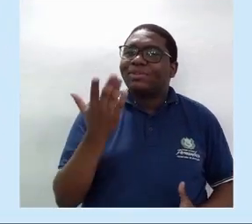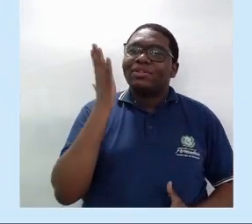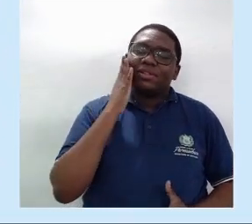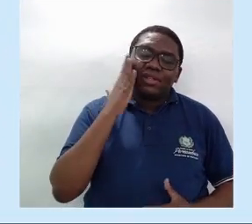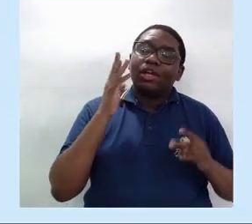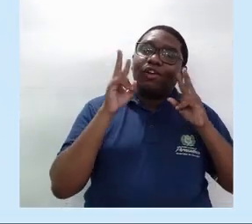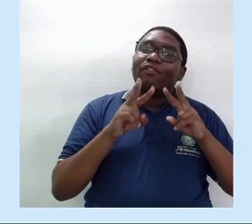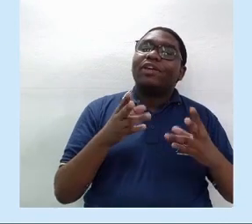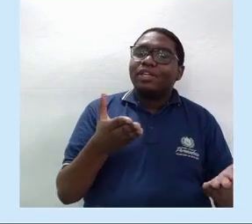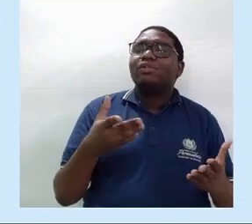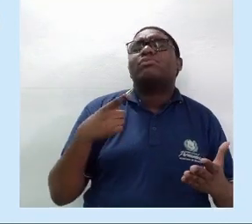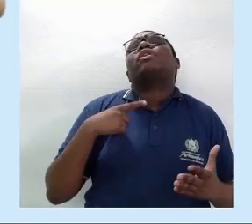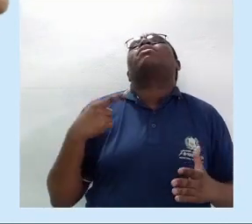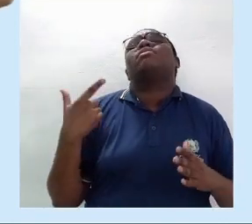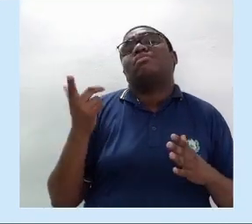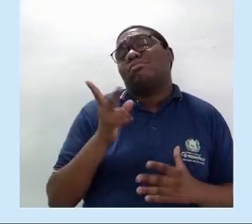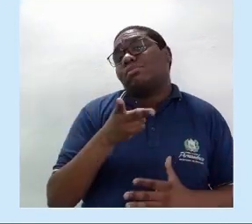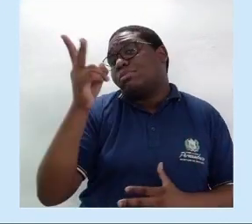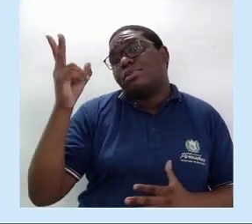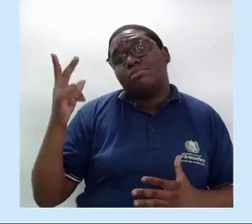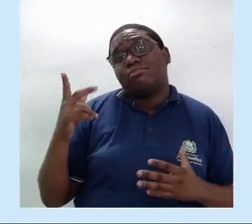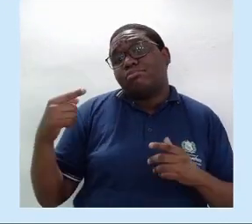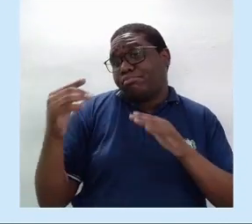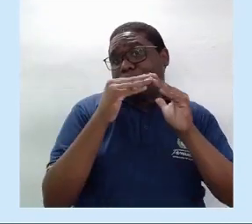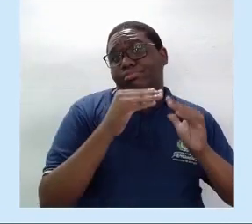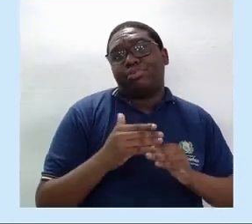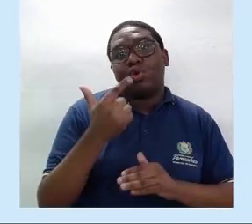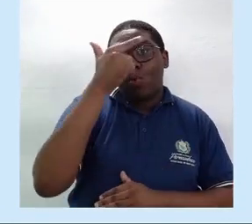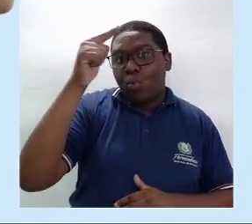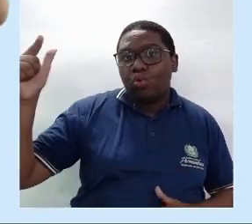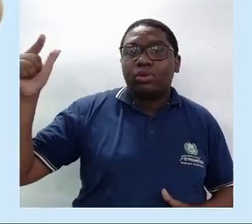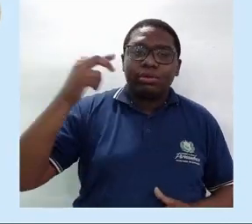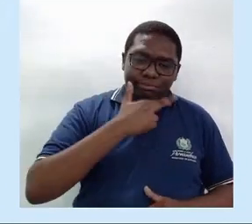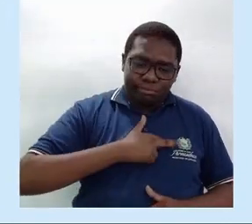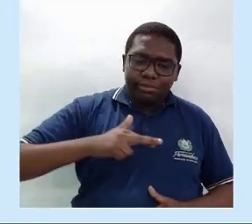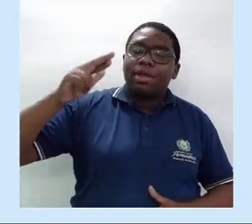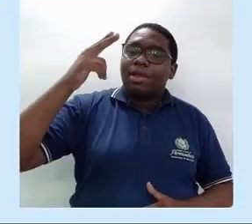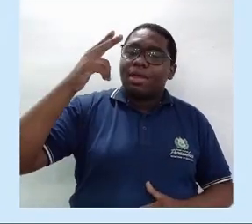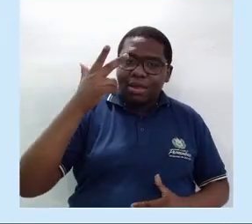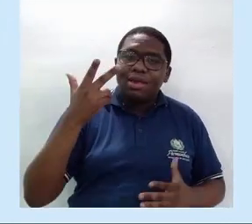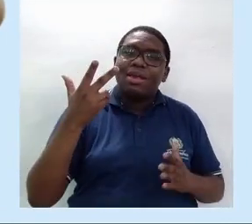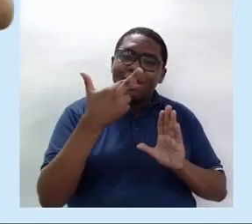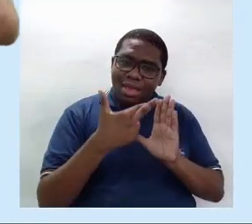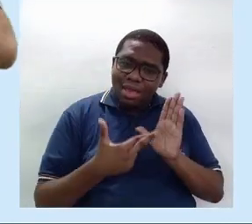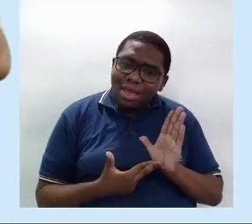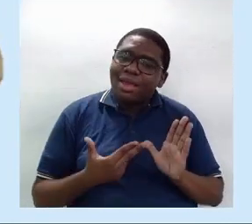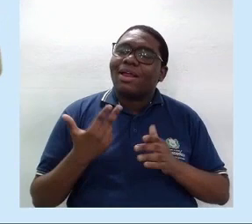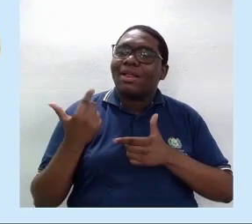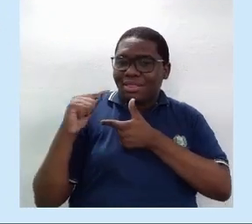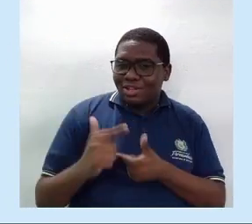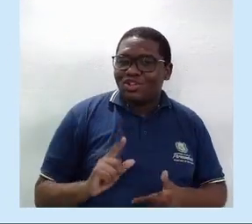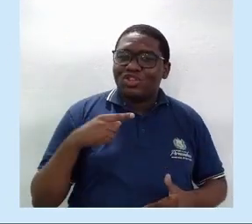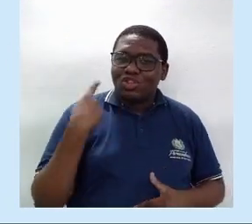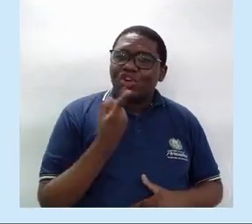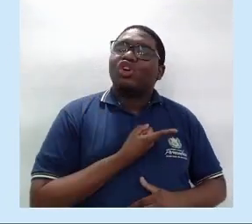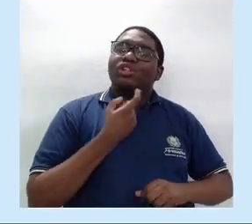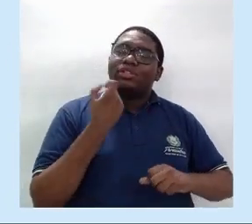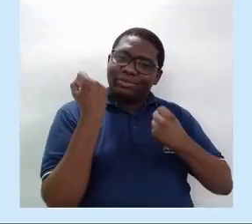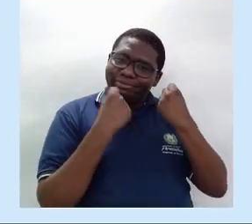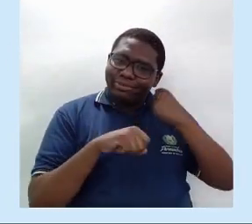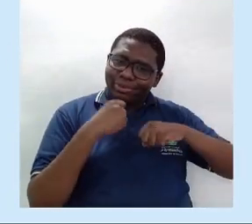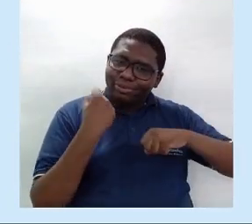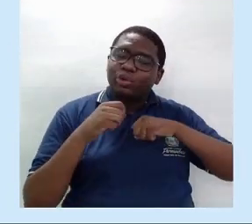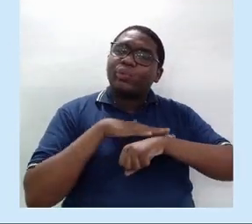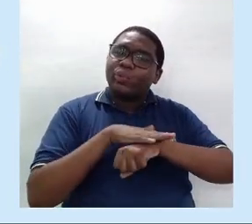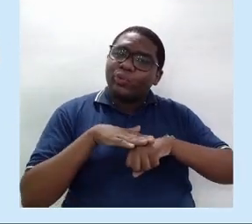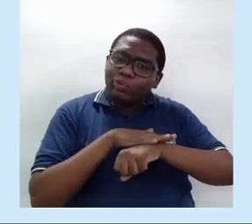são pontos comuns a tantas tradições religiosas que aqui nós debatemos, nós conversamos. Então